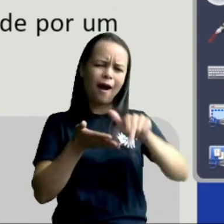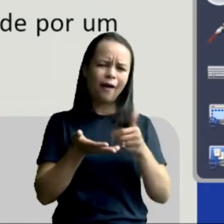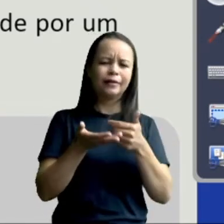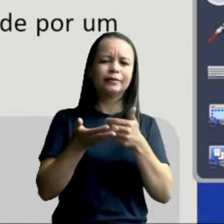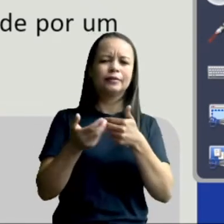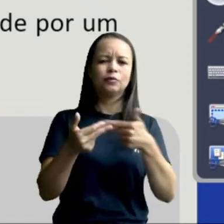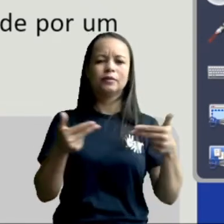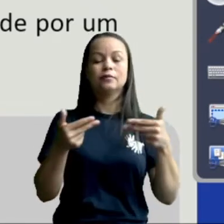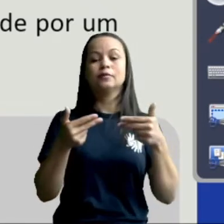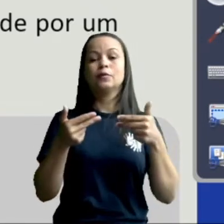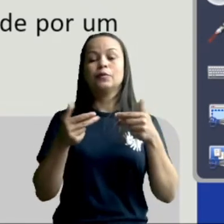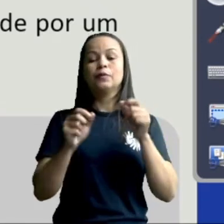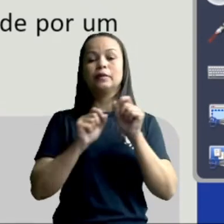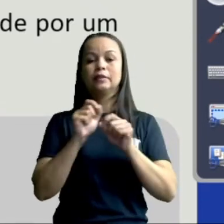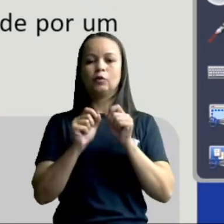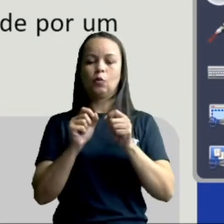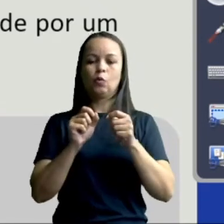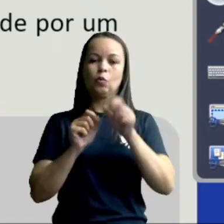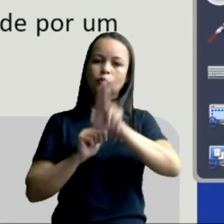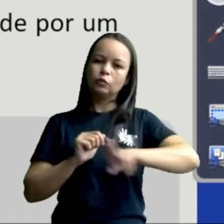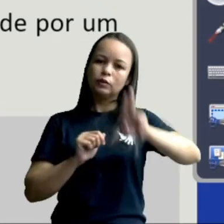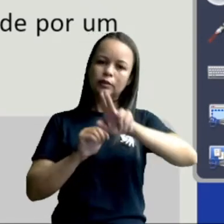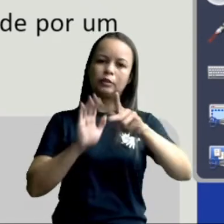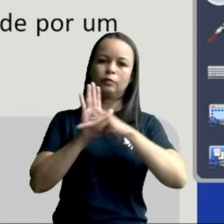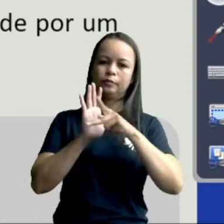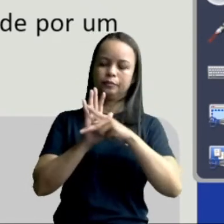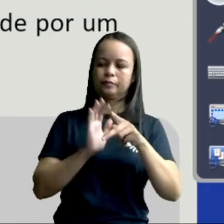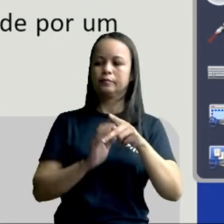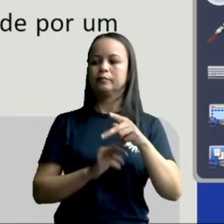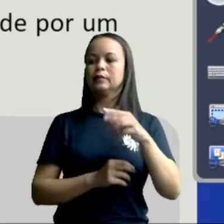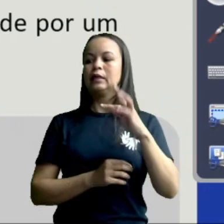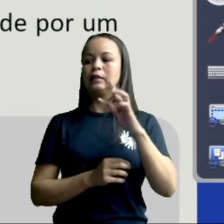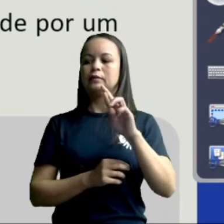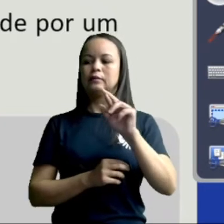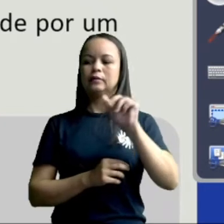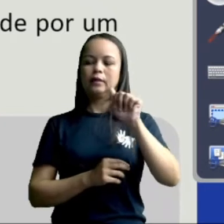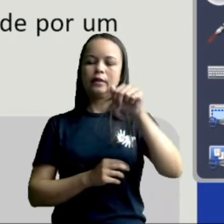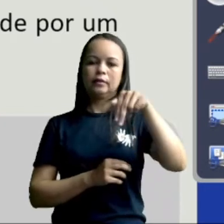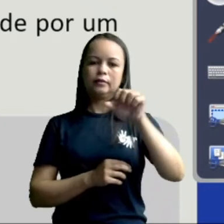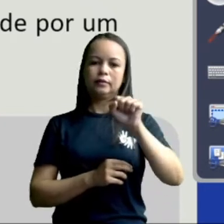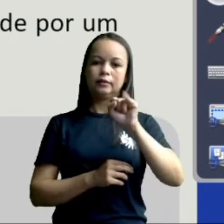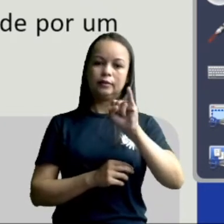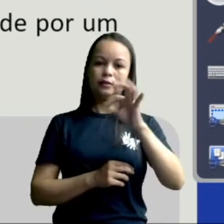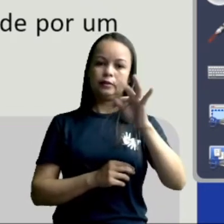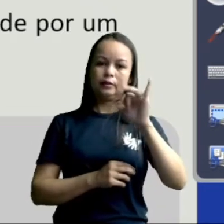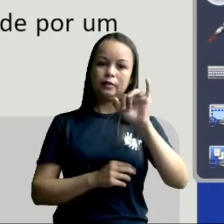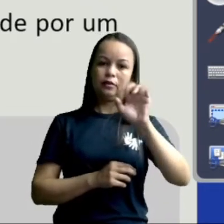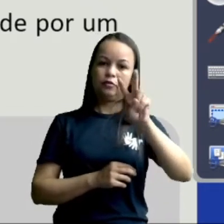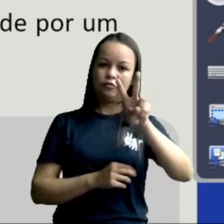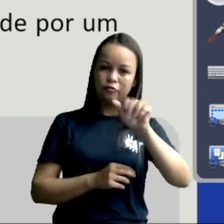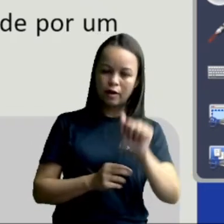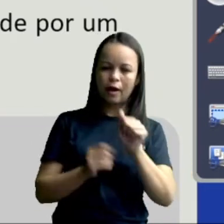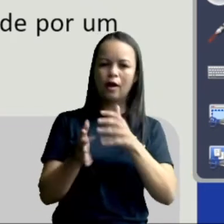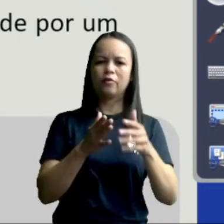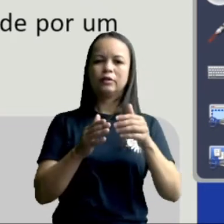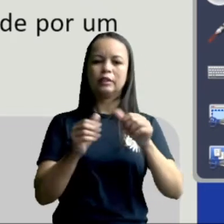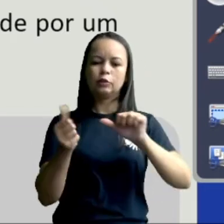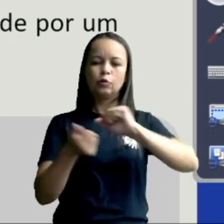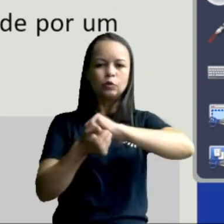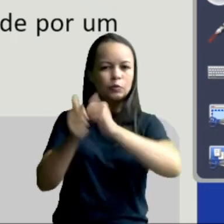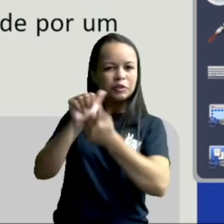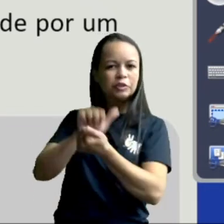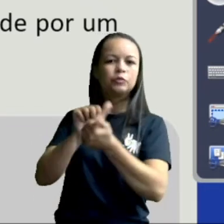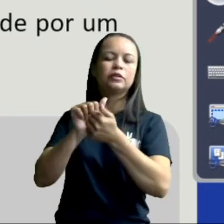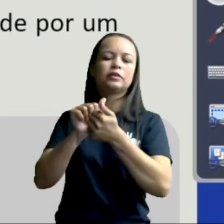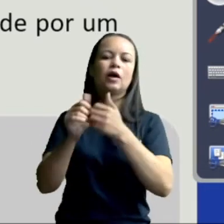situações também usando essa propriedade aqui, ó, transitiva, fazendo substituições, tá? Que a gente vai tá fazendo em